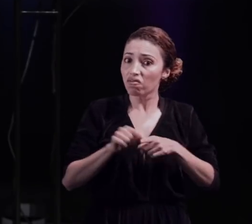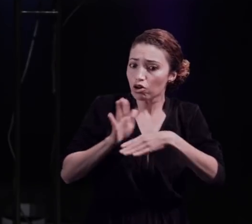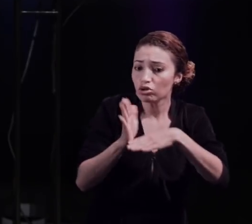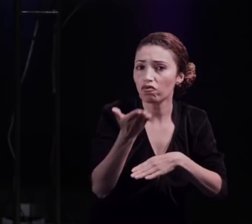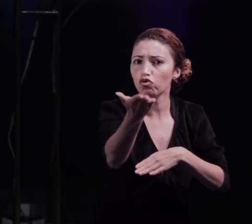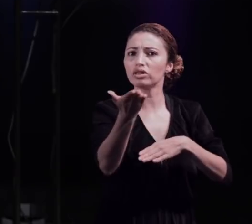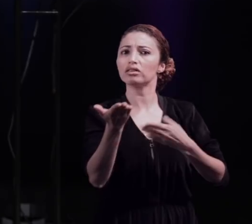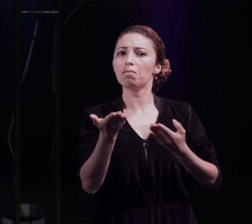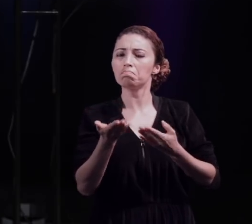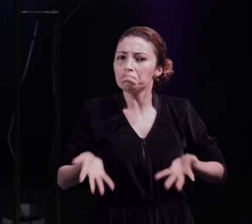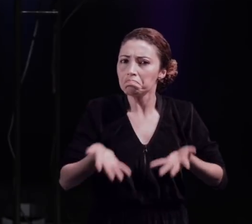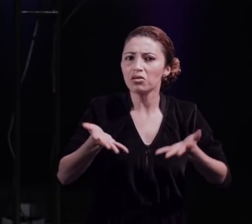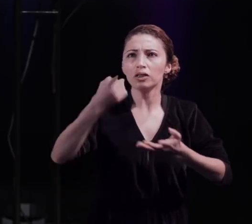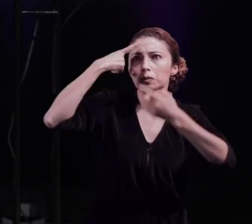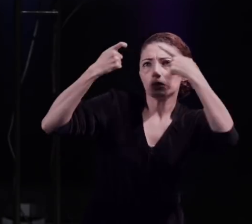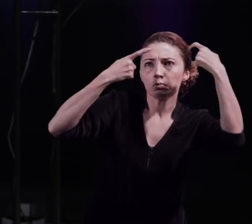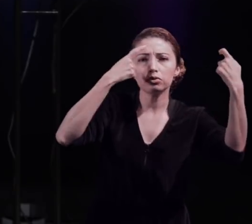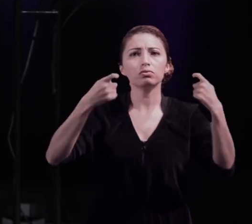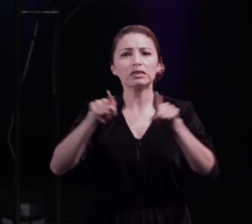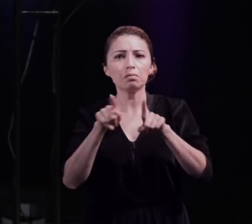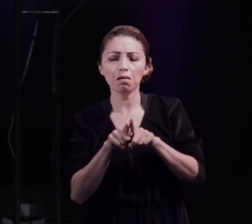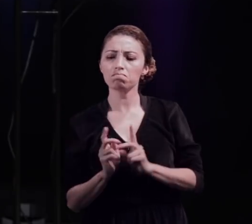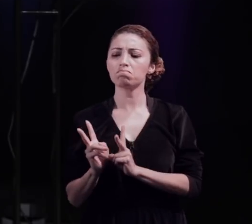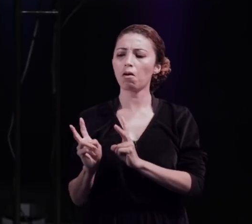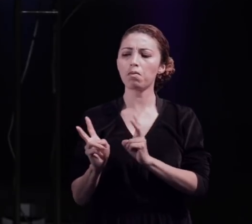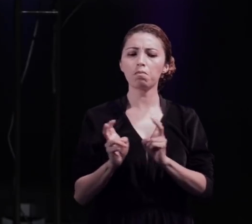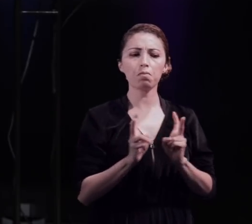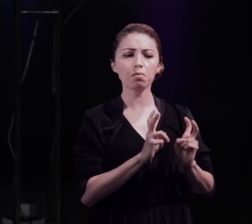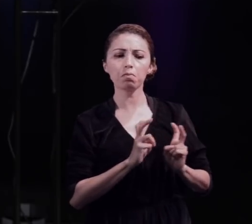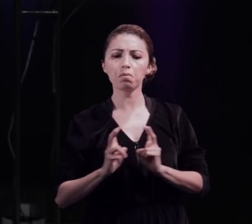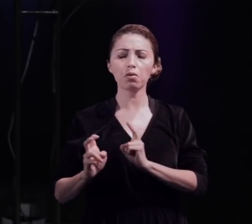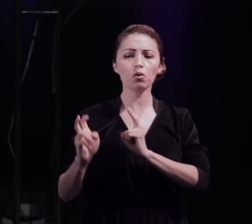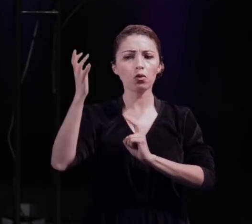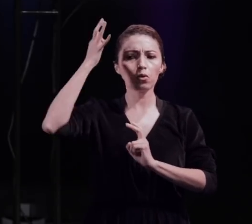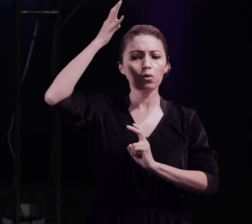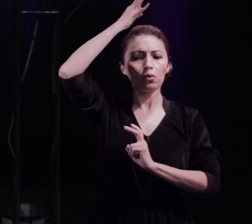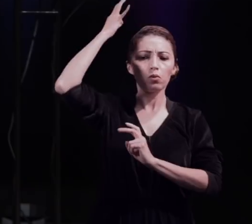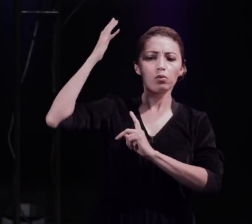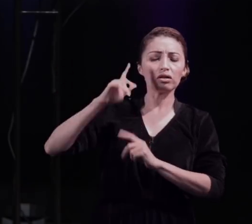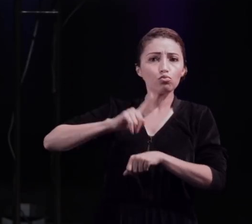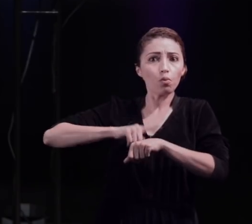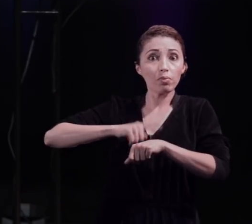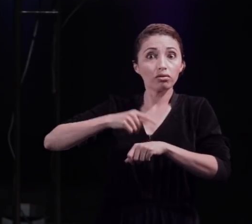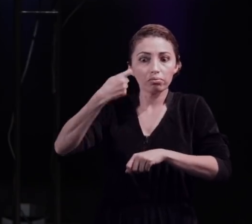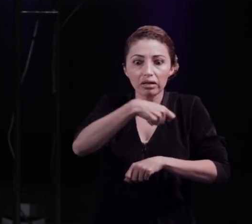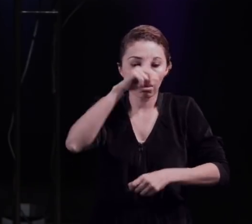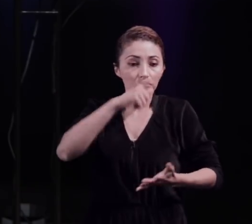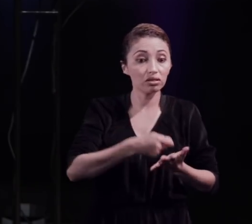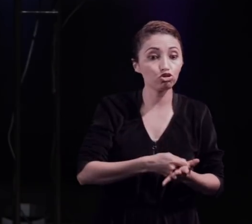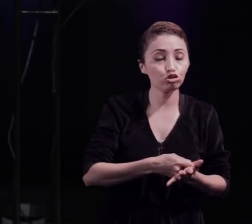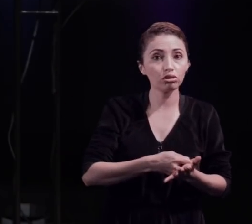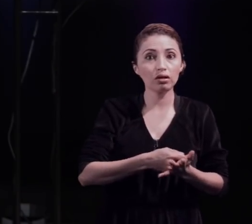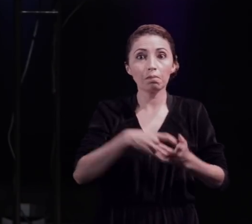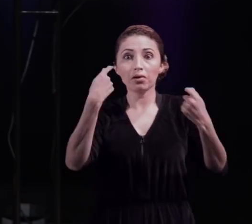para encontrar criatividade, percepção espiritual na hora de decidir, na